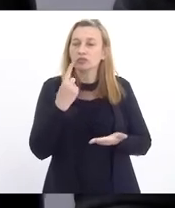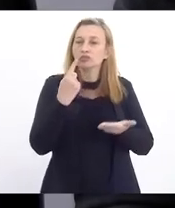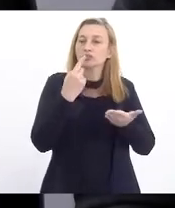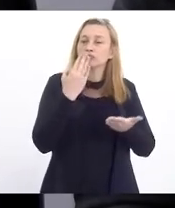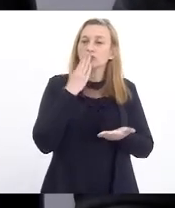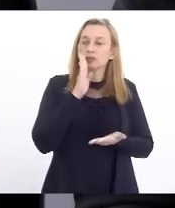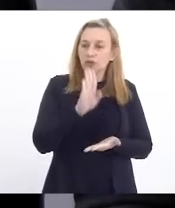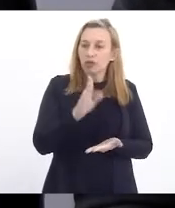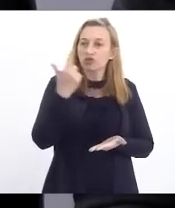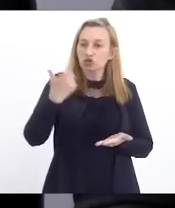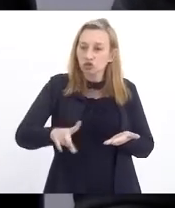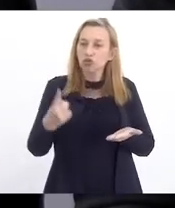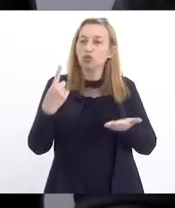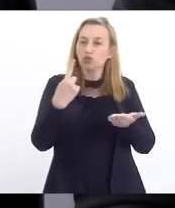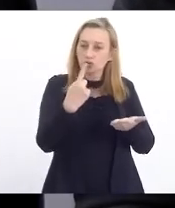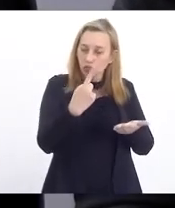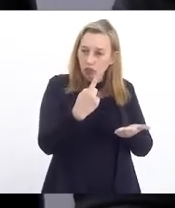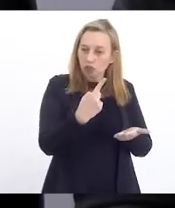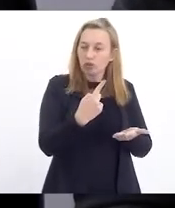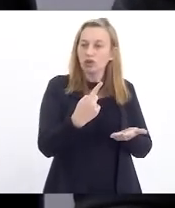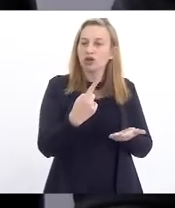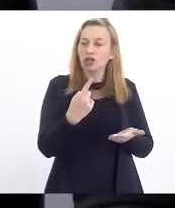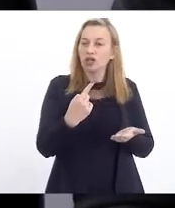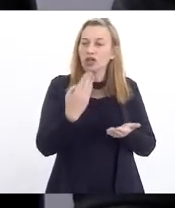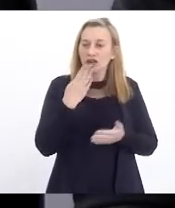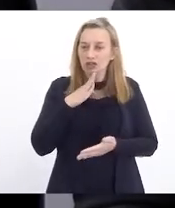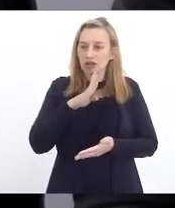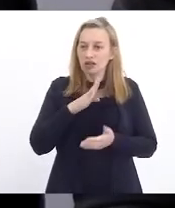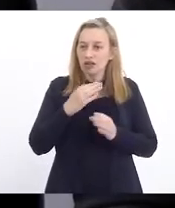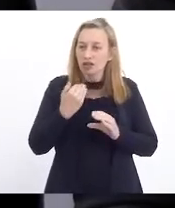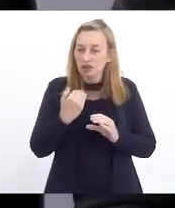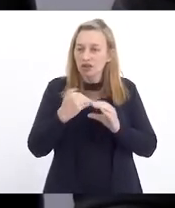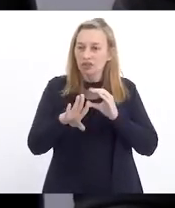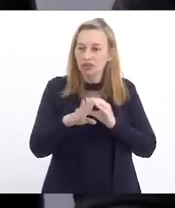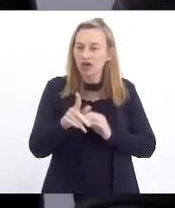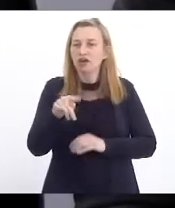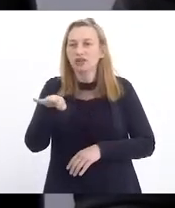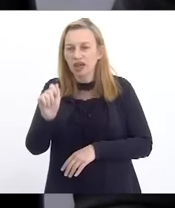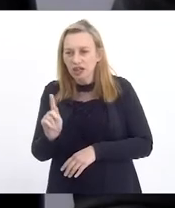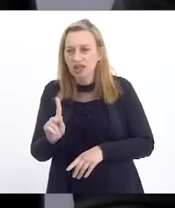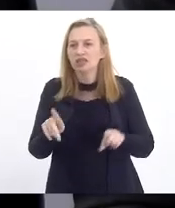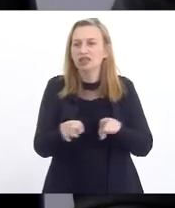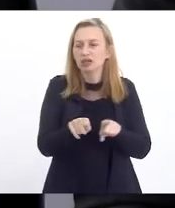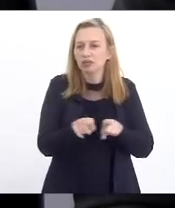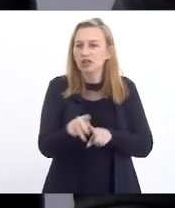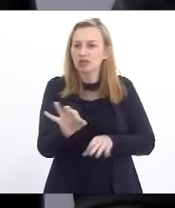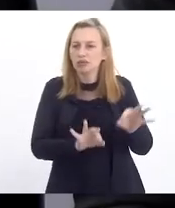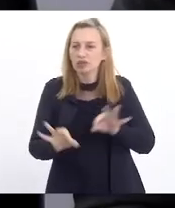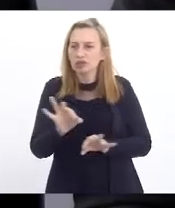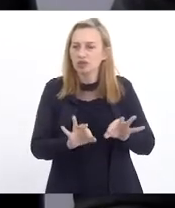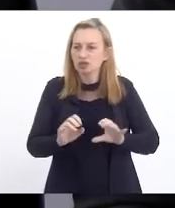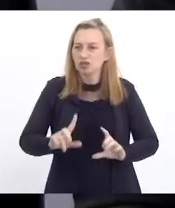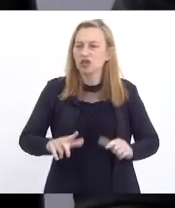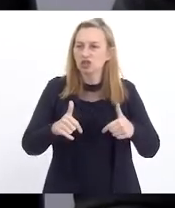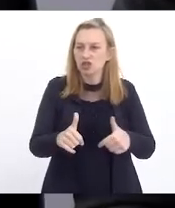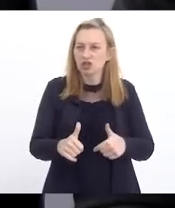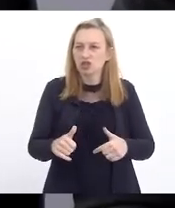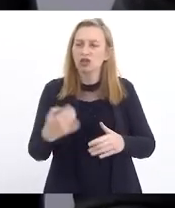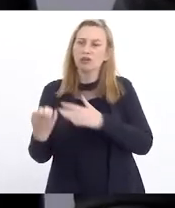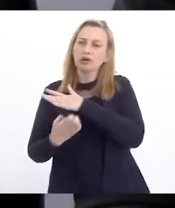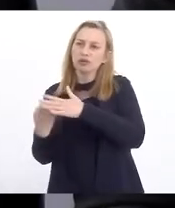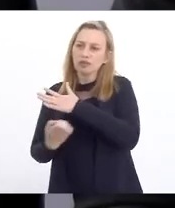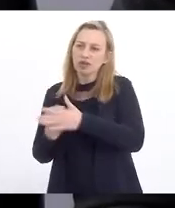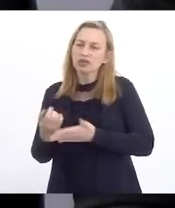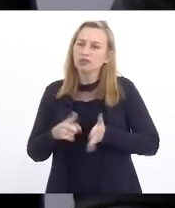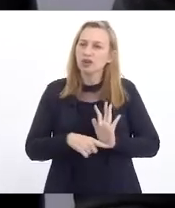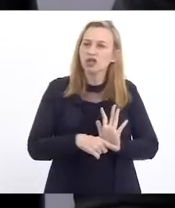novamente a minuta do TAC e do atual plano de ação para a agência, né, para fins de